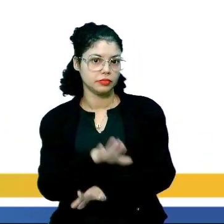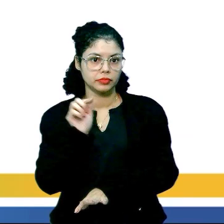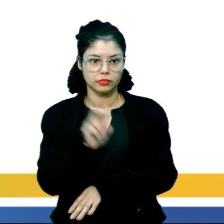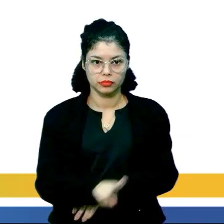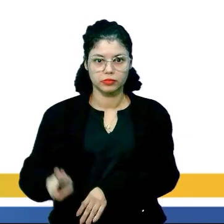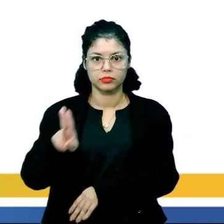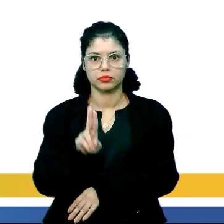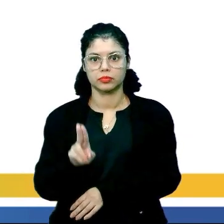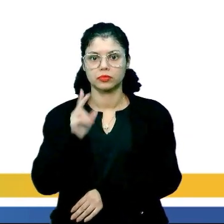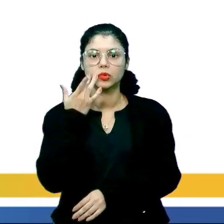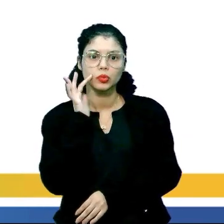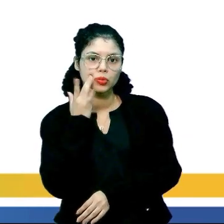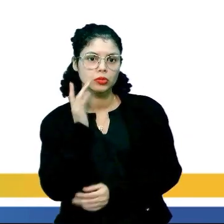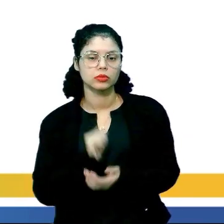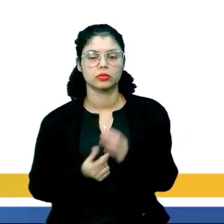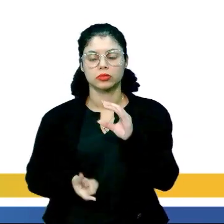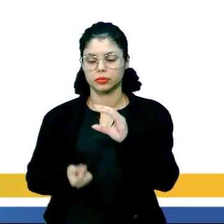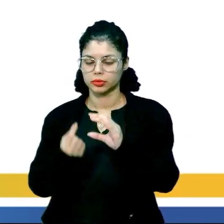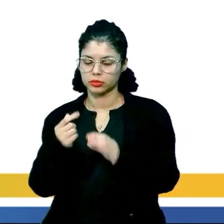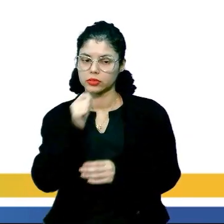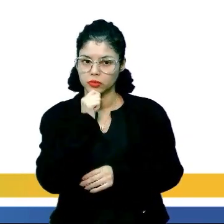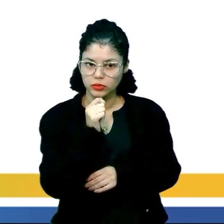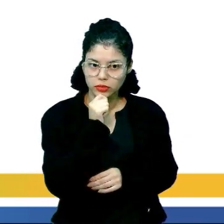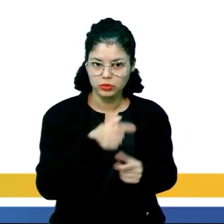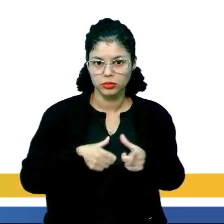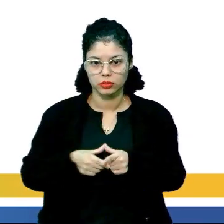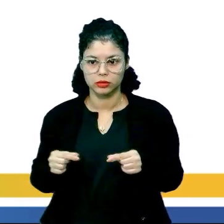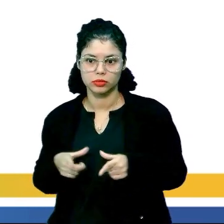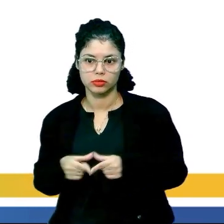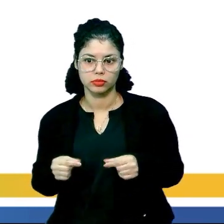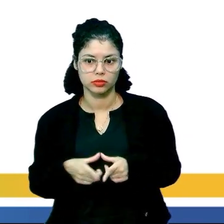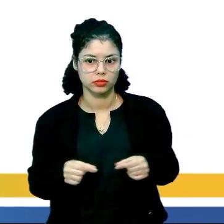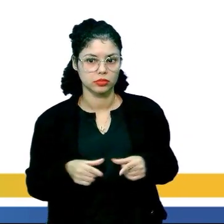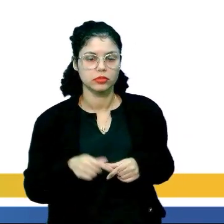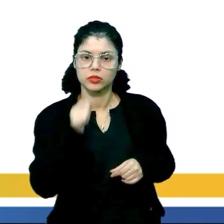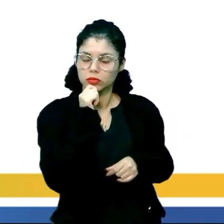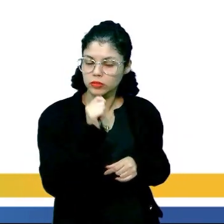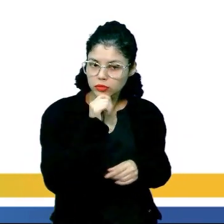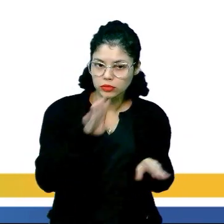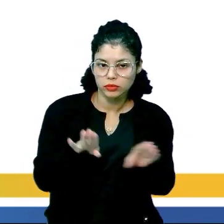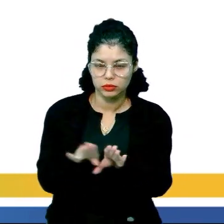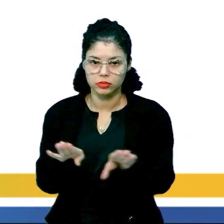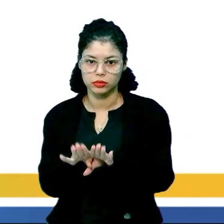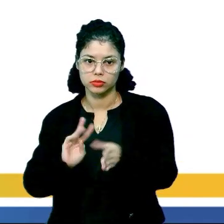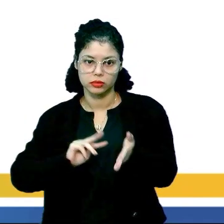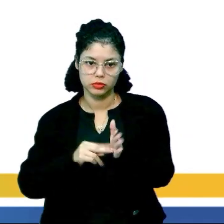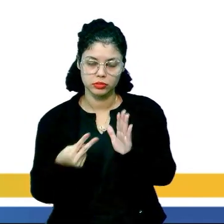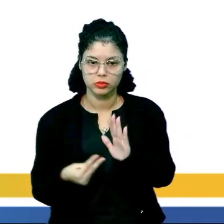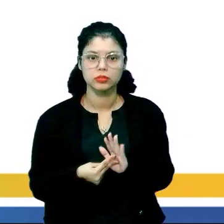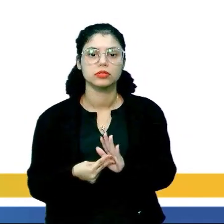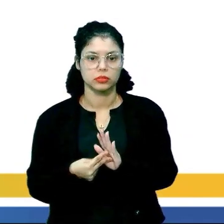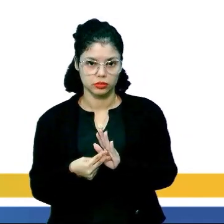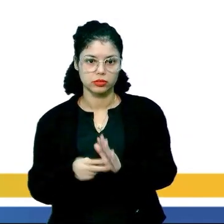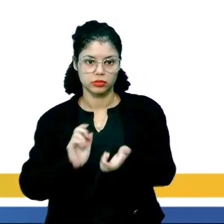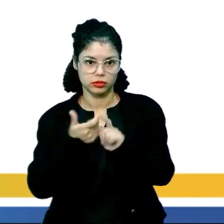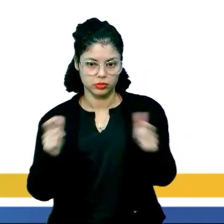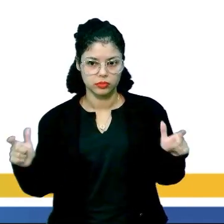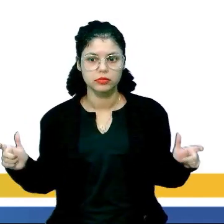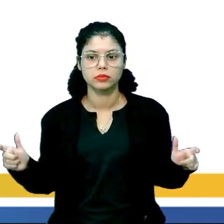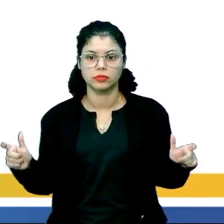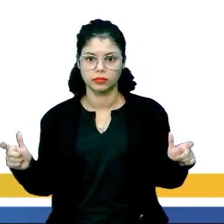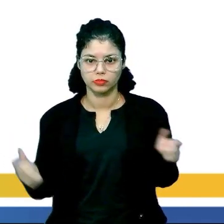anos dourados do capitalismo, embora o Japão tenha apresentado aí um significativo avanço de crescimento